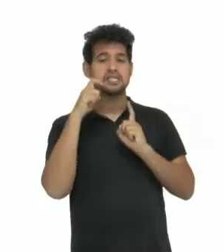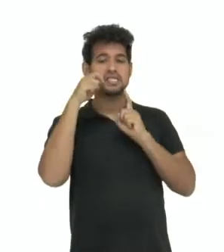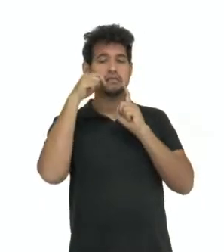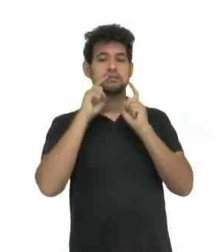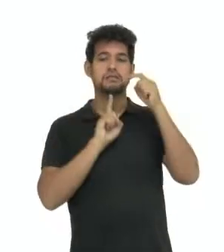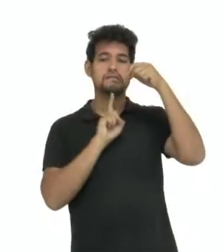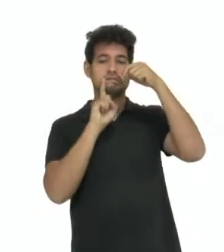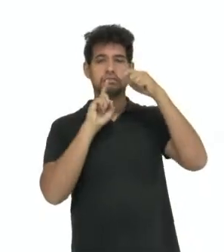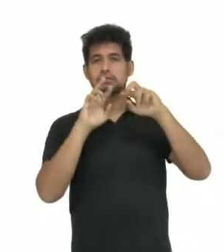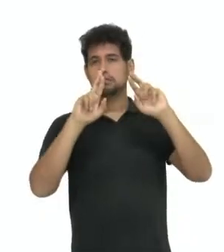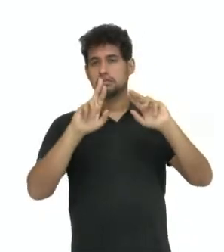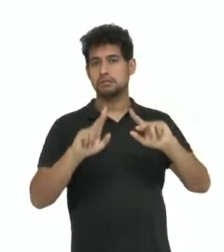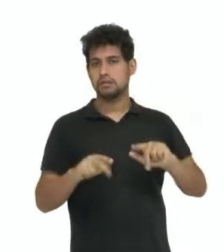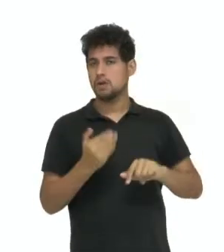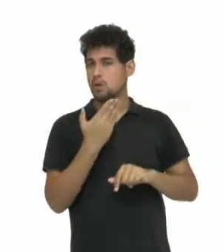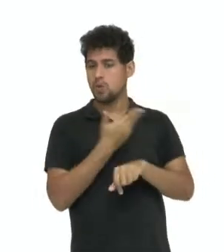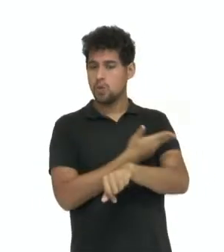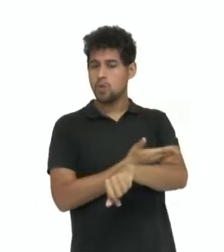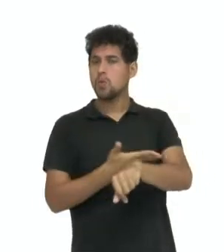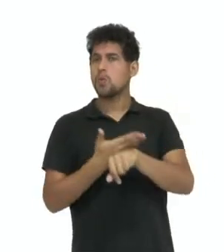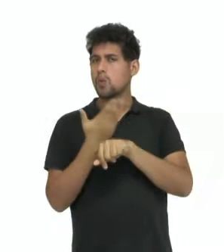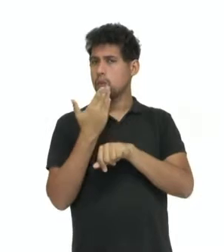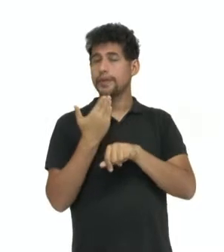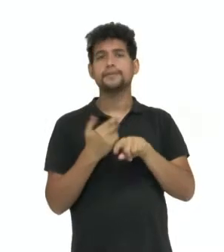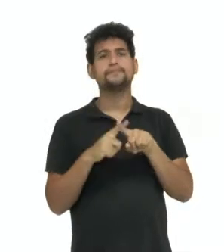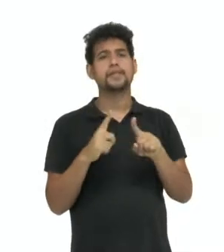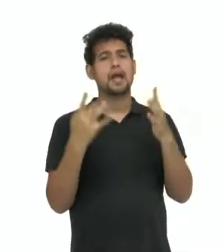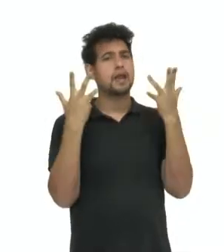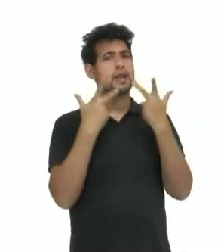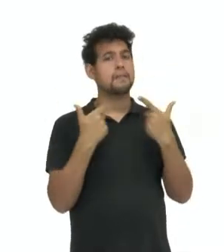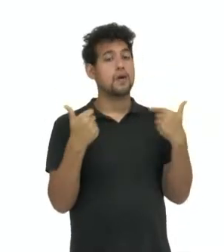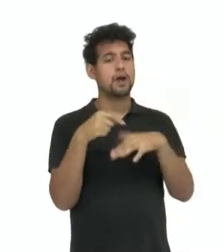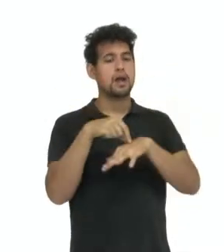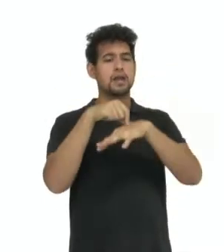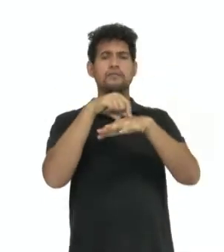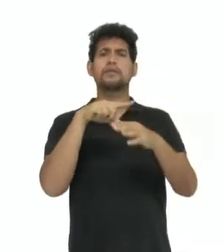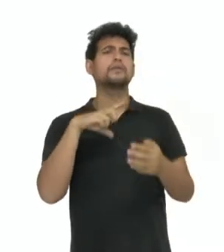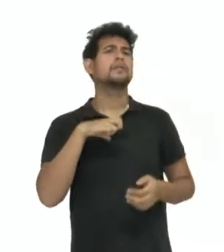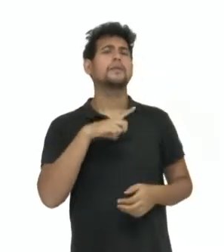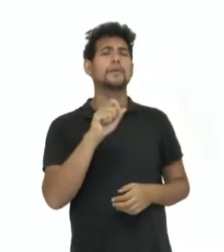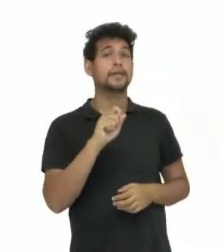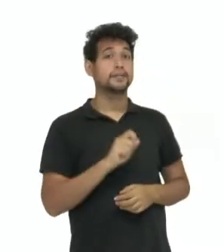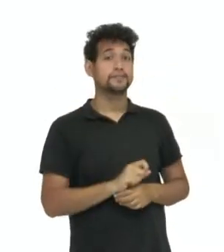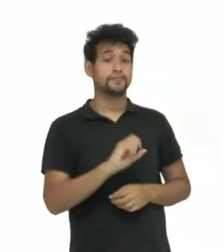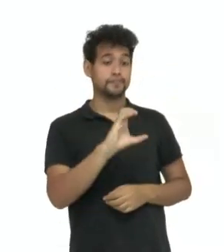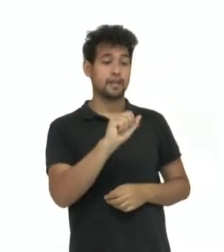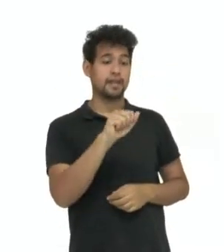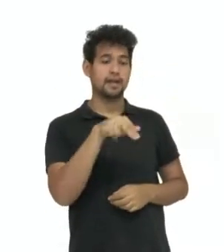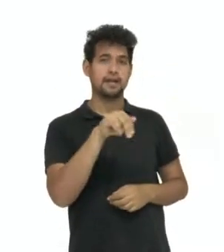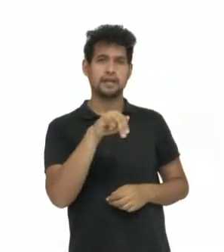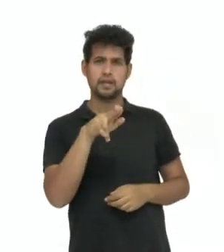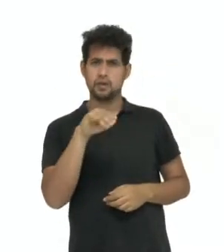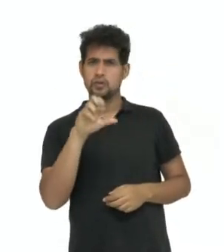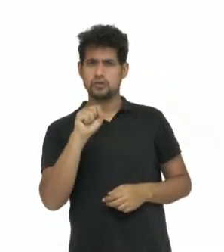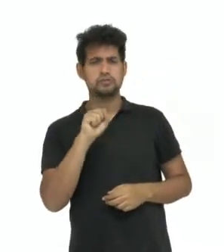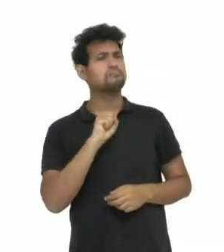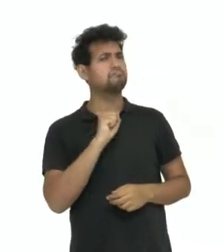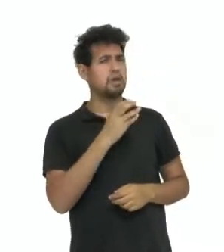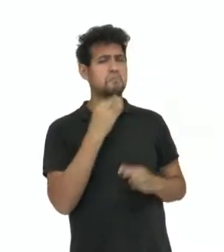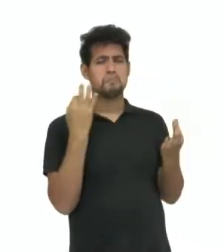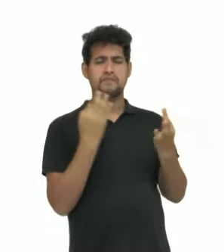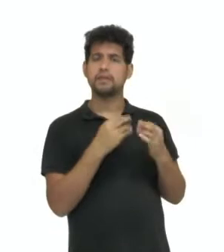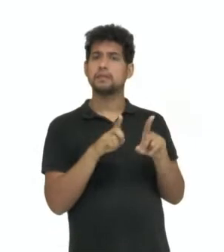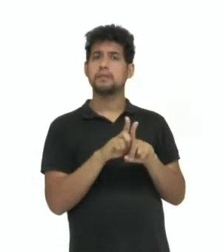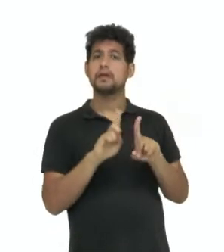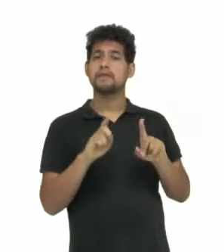mais diversos hábitos alimentares. Animais carnívoros apresentam caninos bem desenvolvidos,